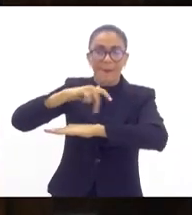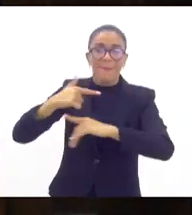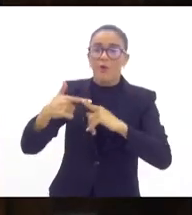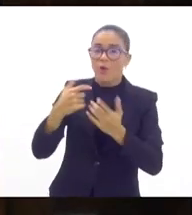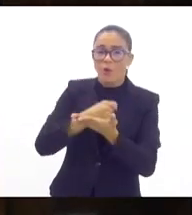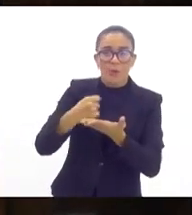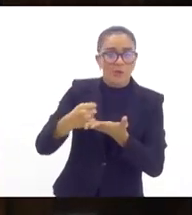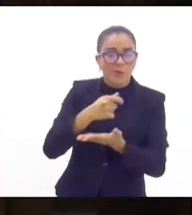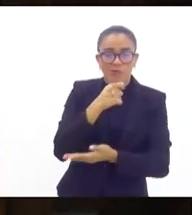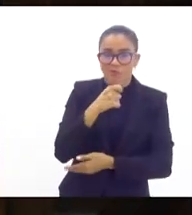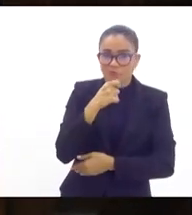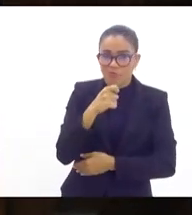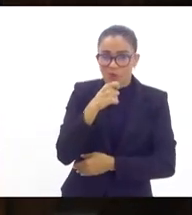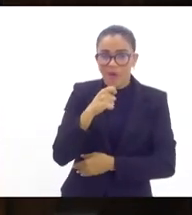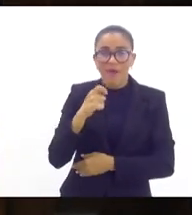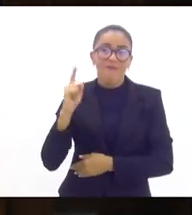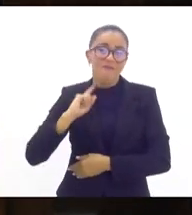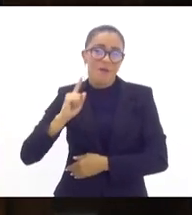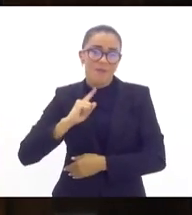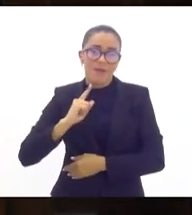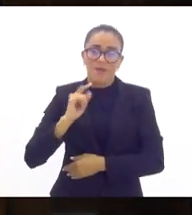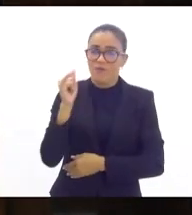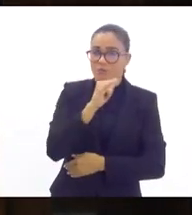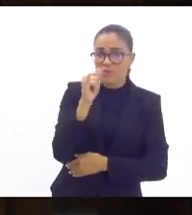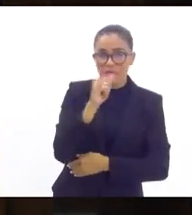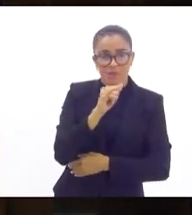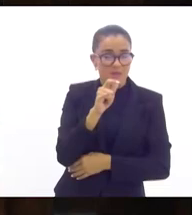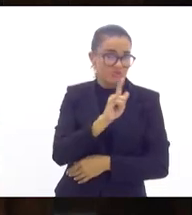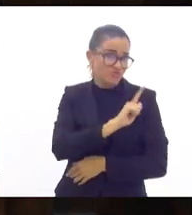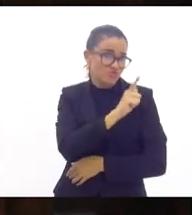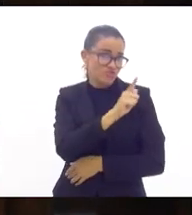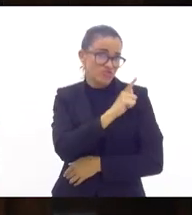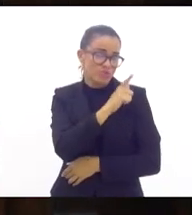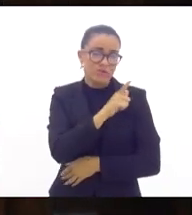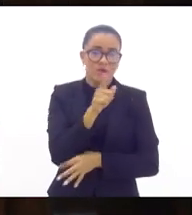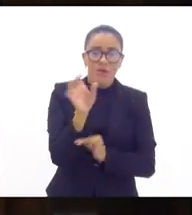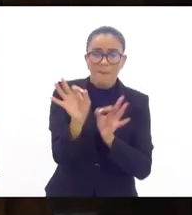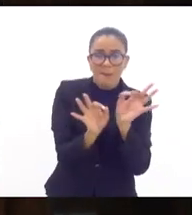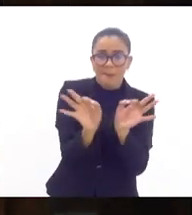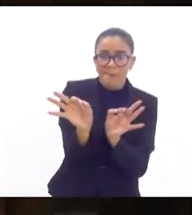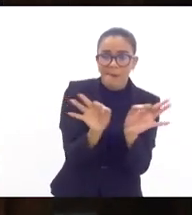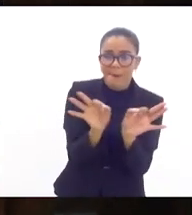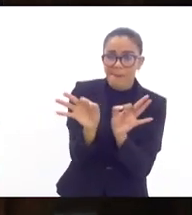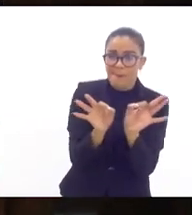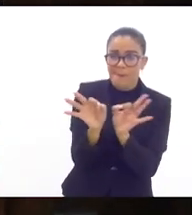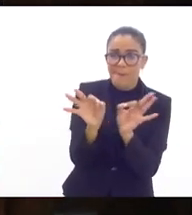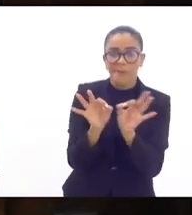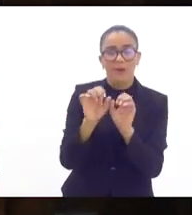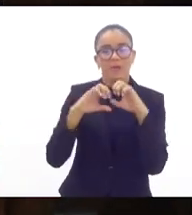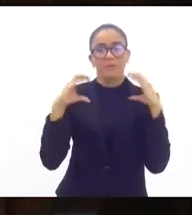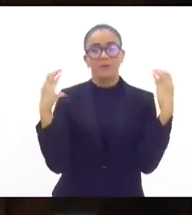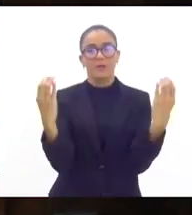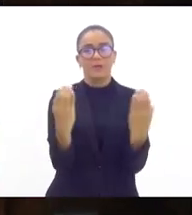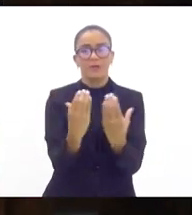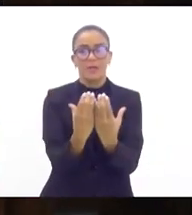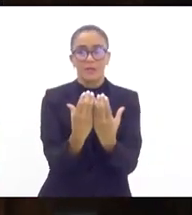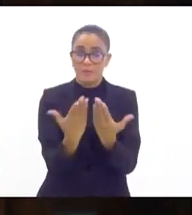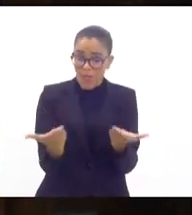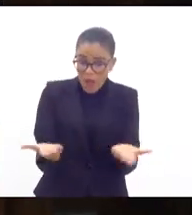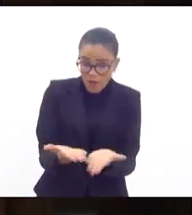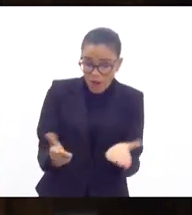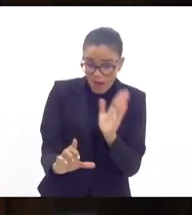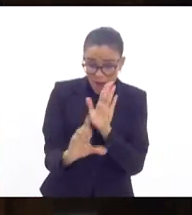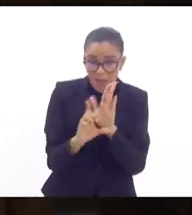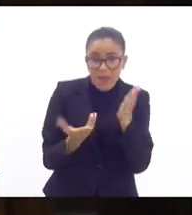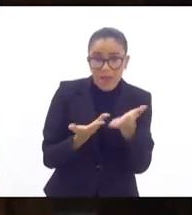Flamengo e Fluminense estão lá gerando Maracanã de forma temporária e nada Inclusive a lei aqui